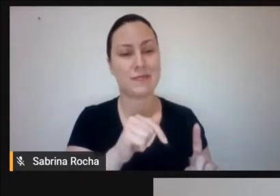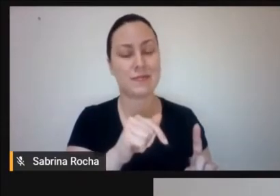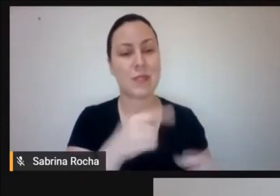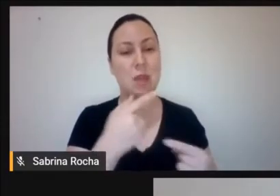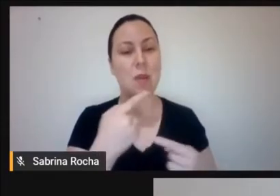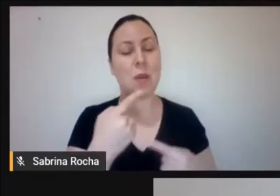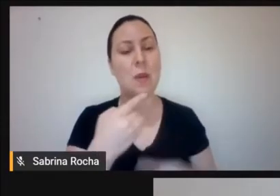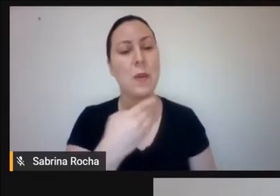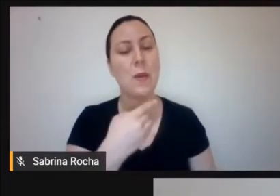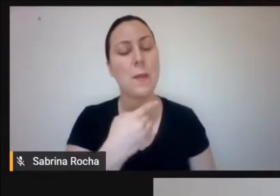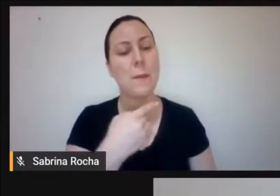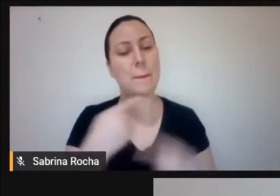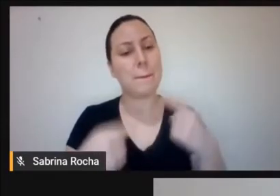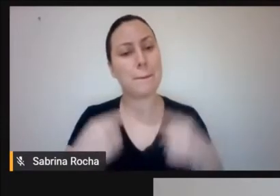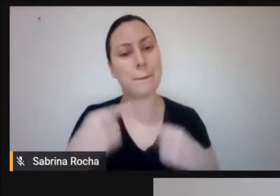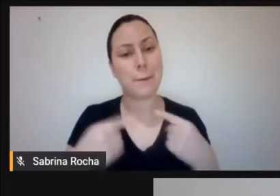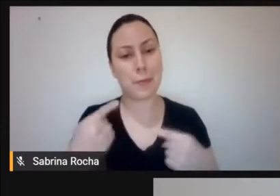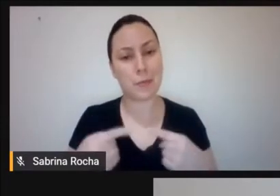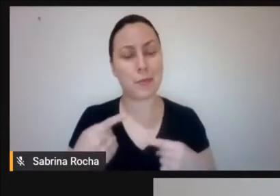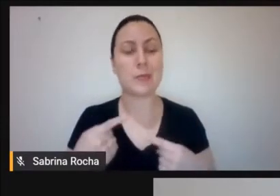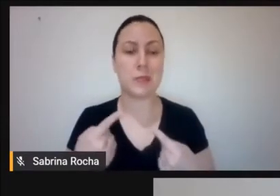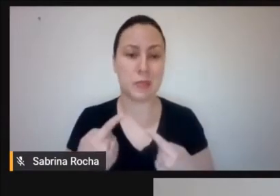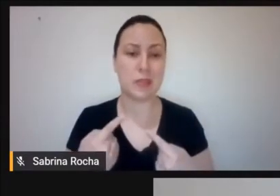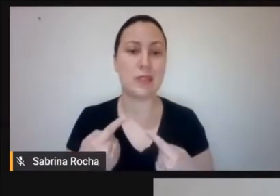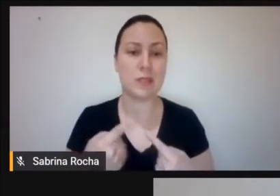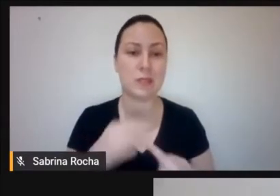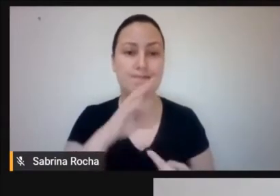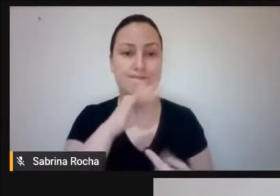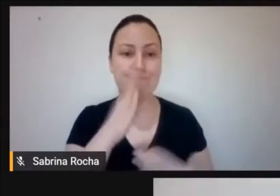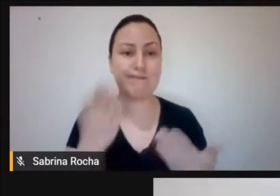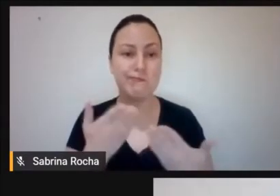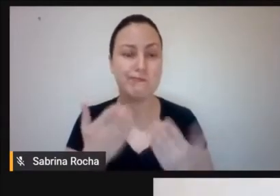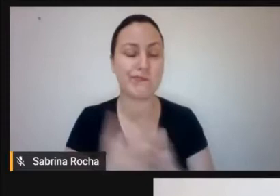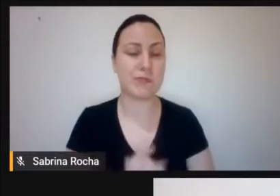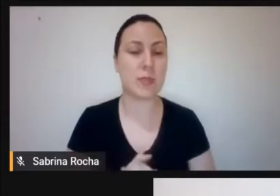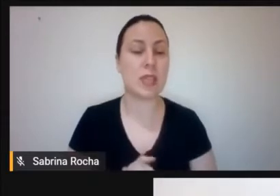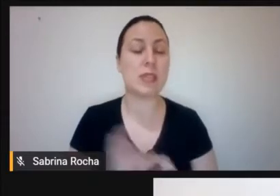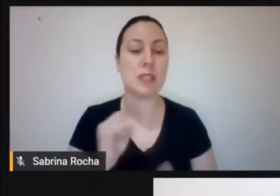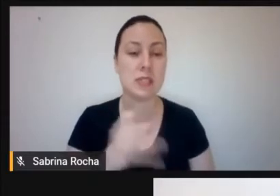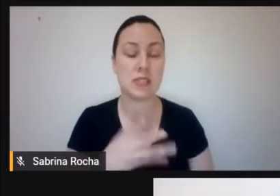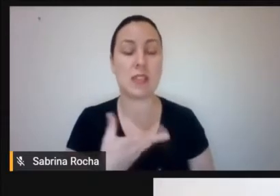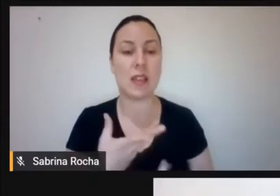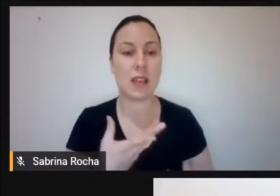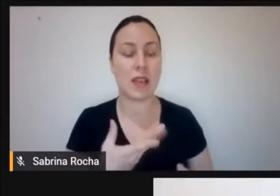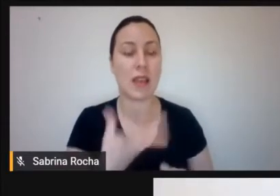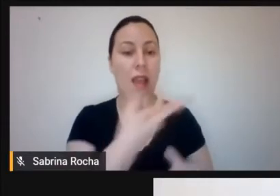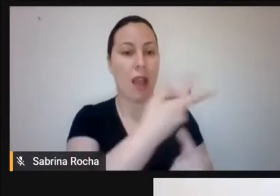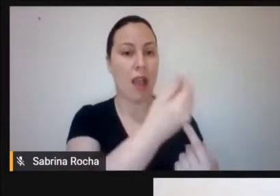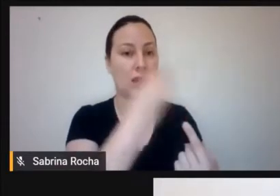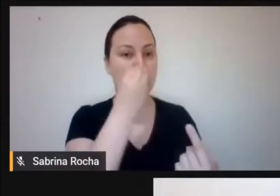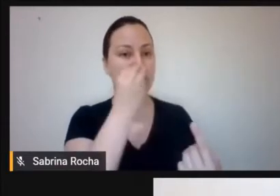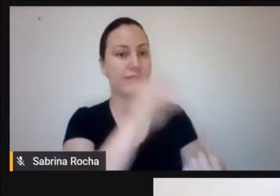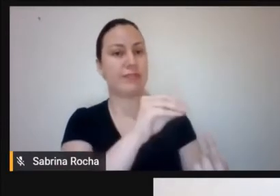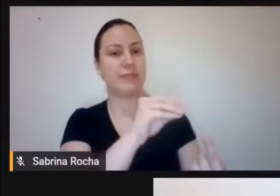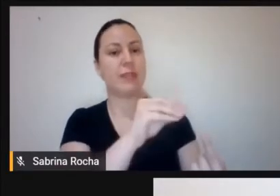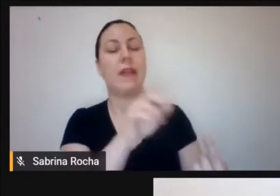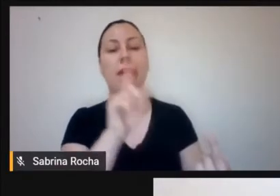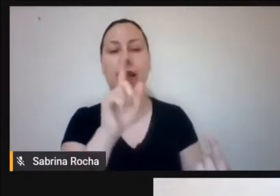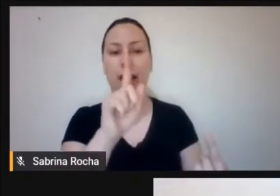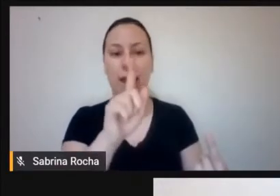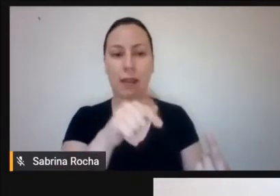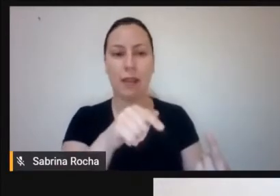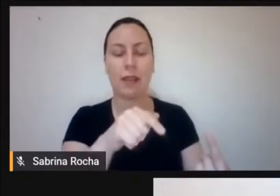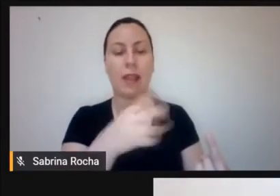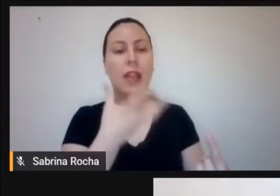nega a importância da arte na vida, ele está fazendo um manifesto necropolítico. Ele